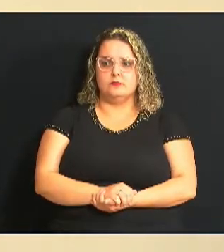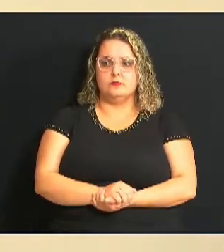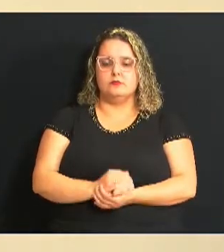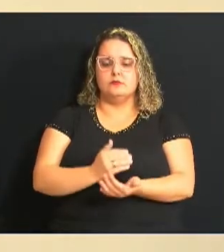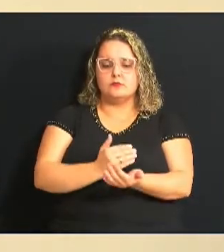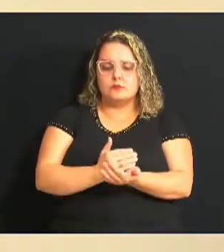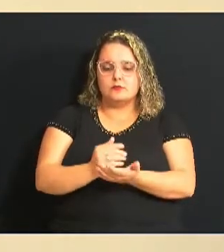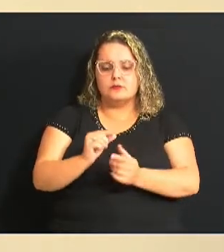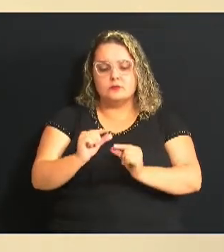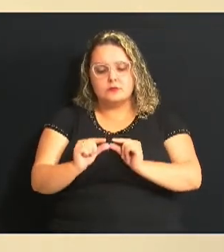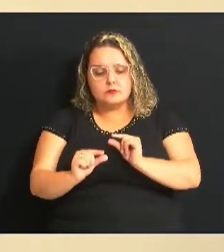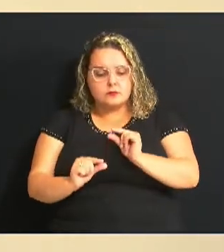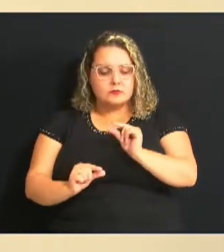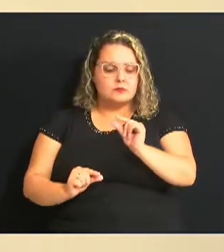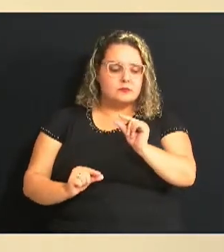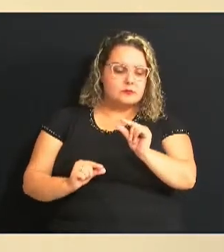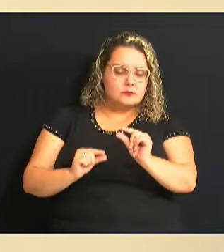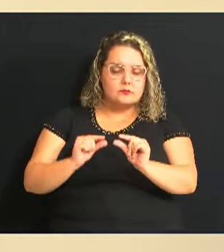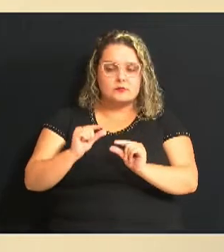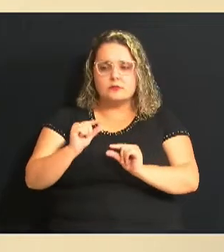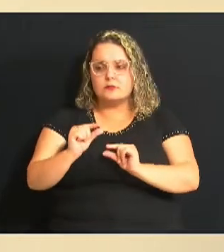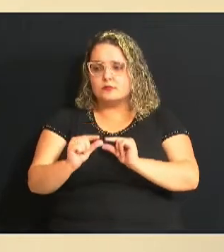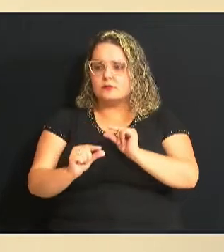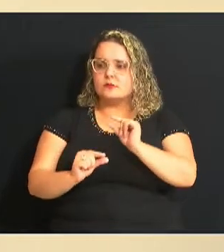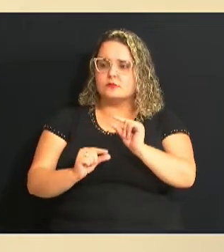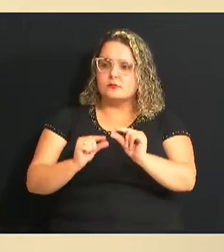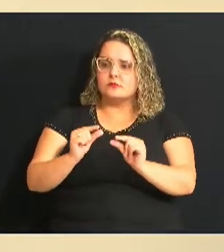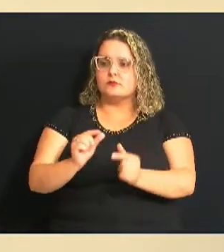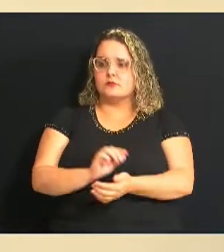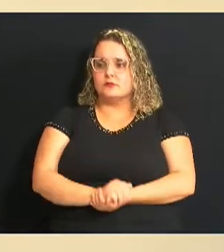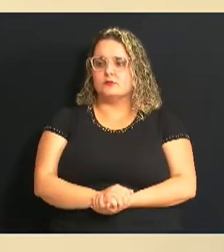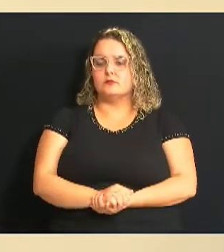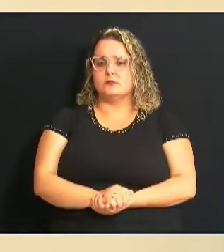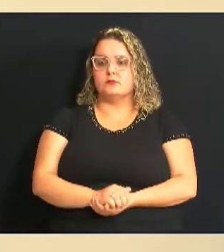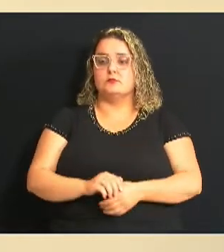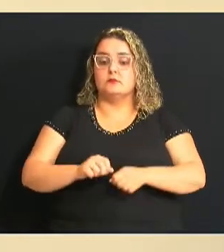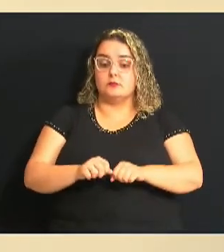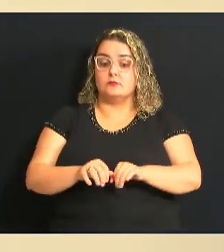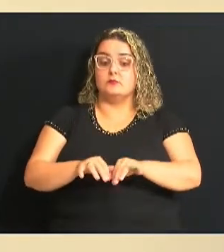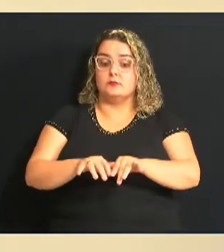timidamente, mas que tomou proporções